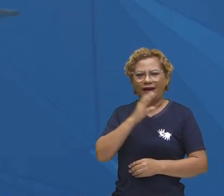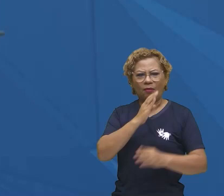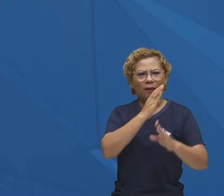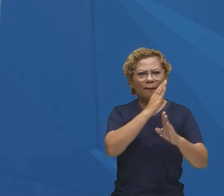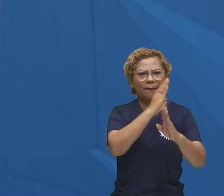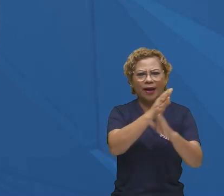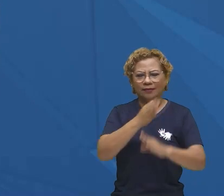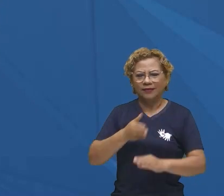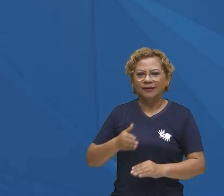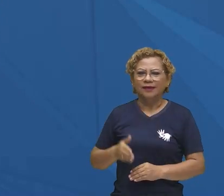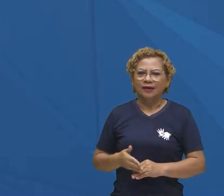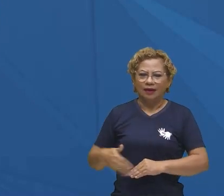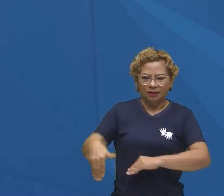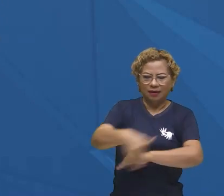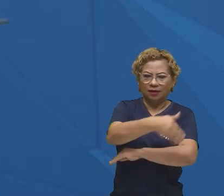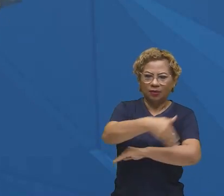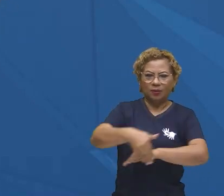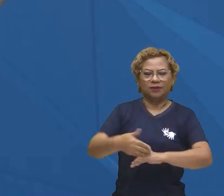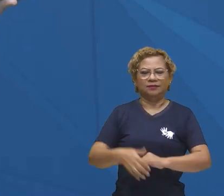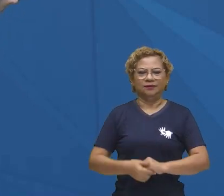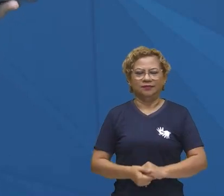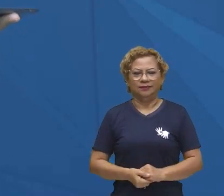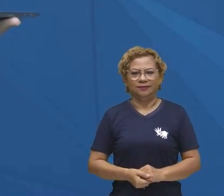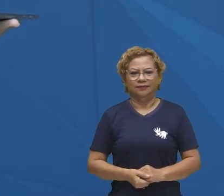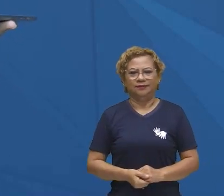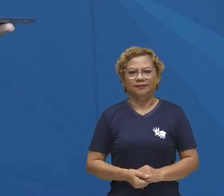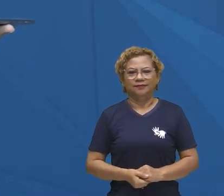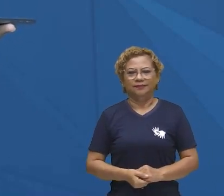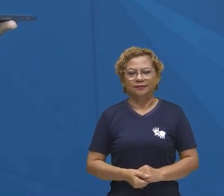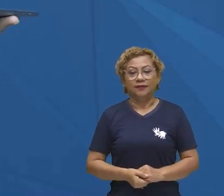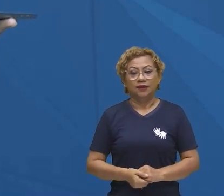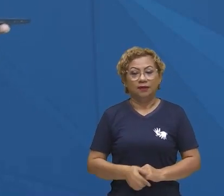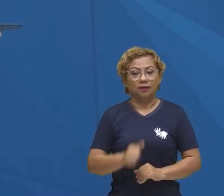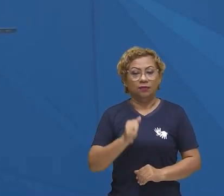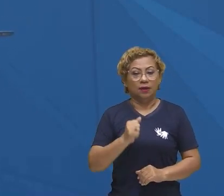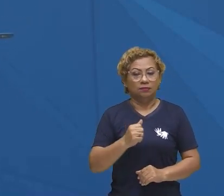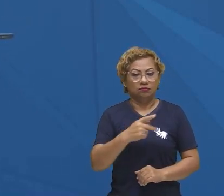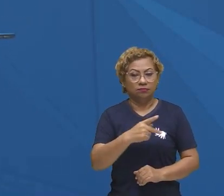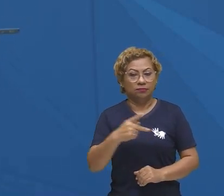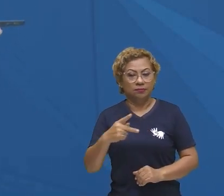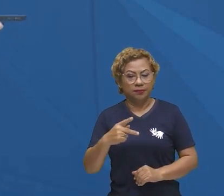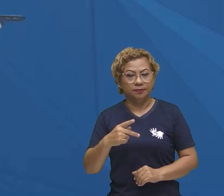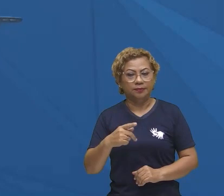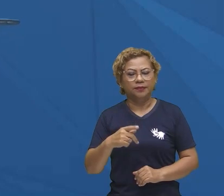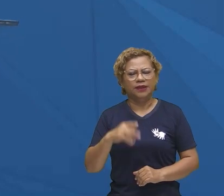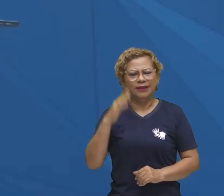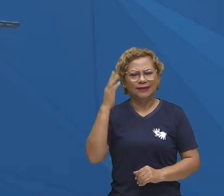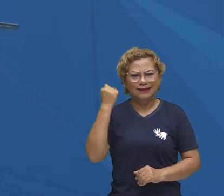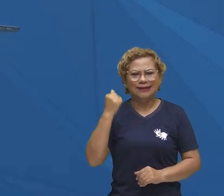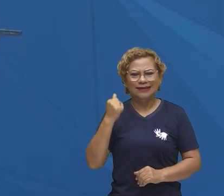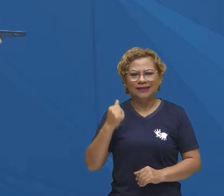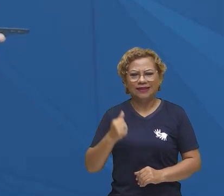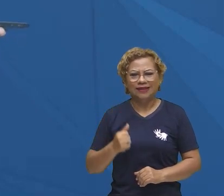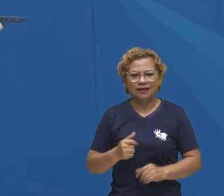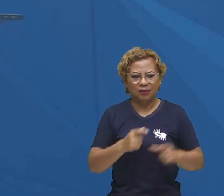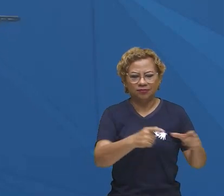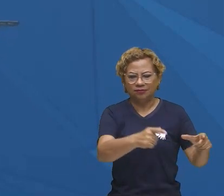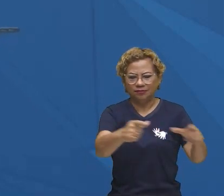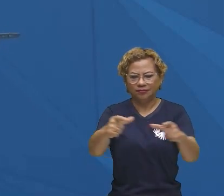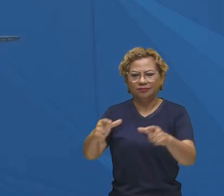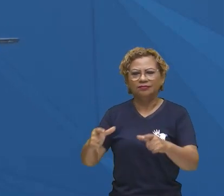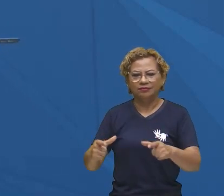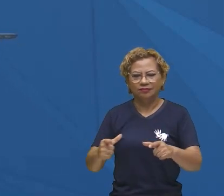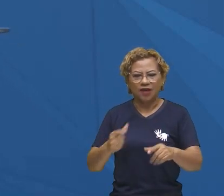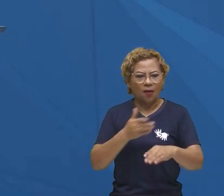motorista, assim como você não conhecia o taxista. Porém, nos aplicativos de mensagem, você tem todo o rastreio, a possibilidade de chamar, né, de